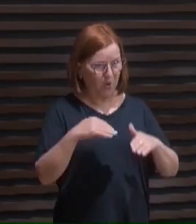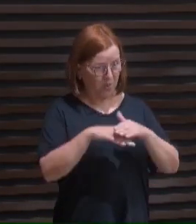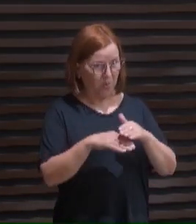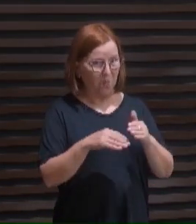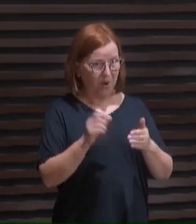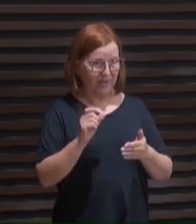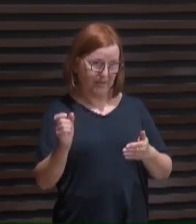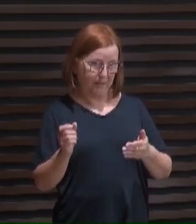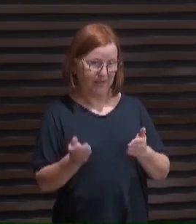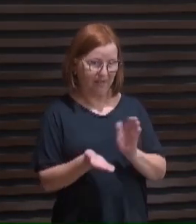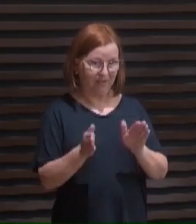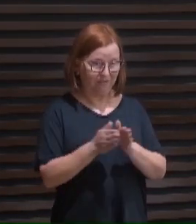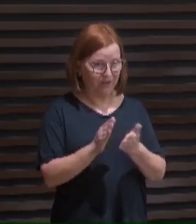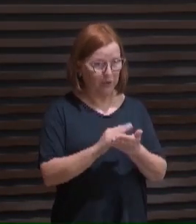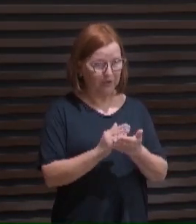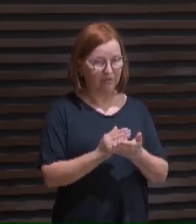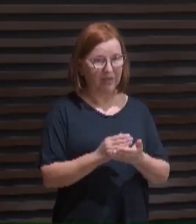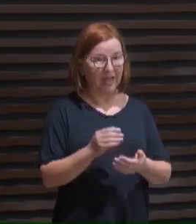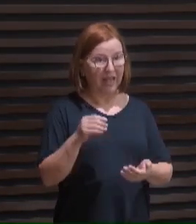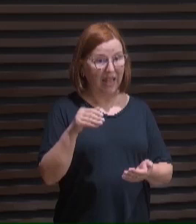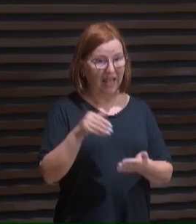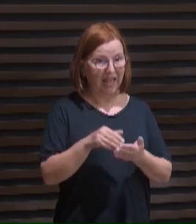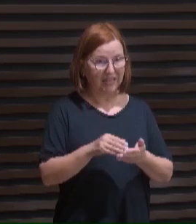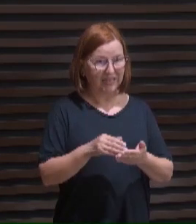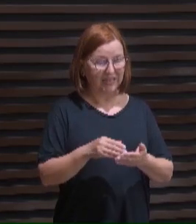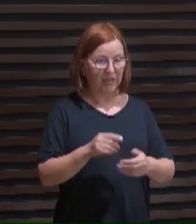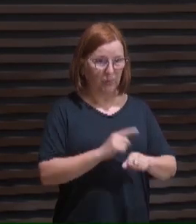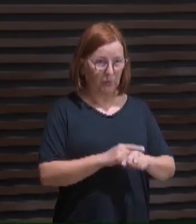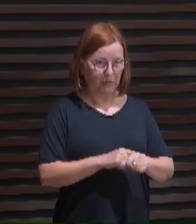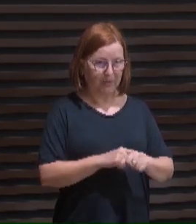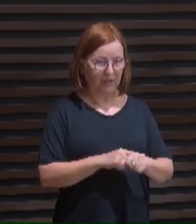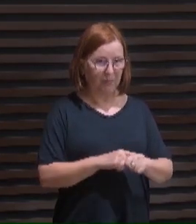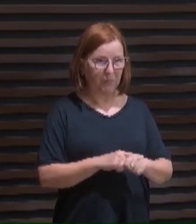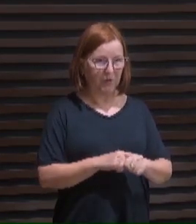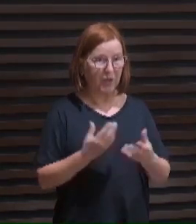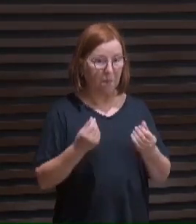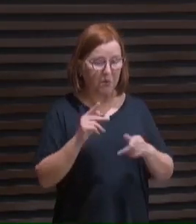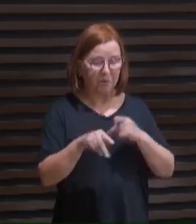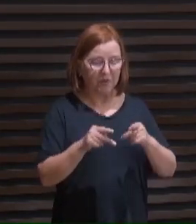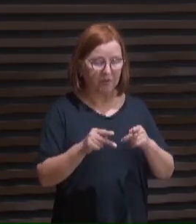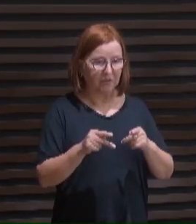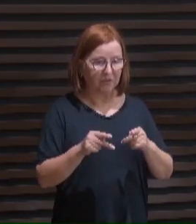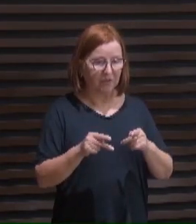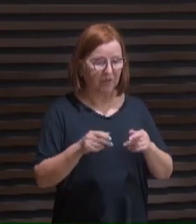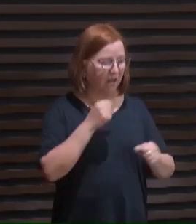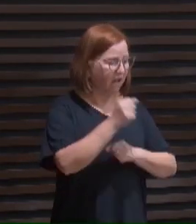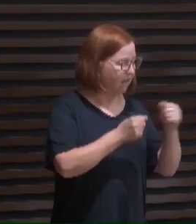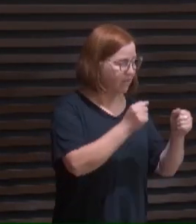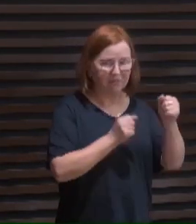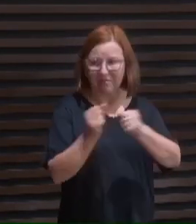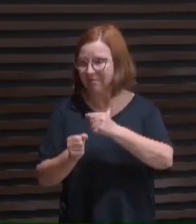livro até o tempo de fim. Muitos correrão de um lado para o outro. É a característica. E o saber